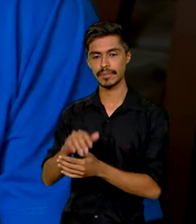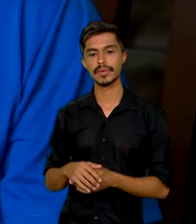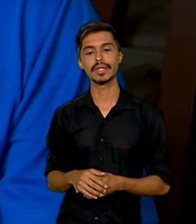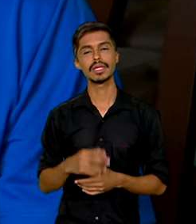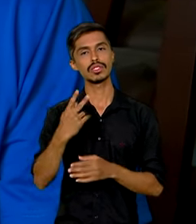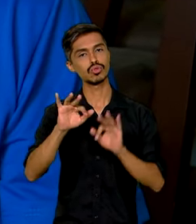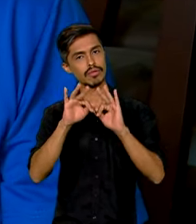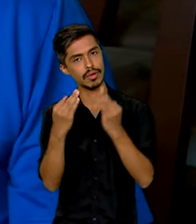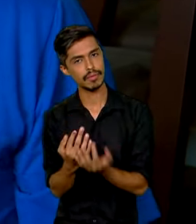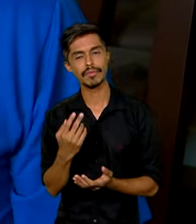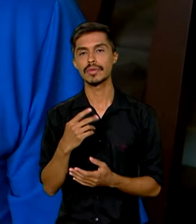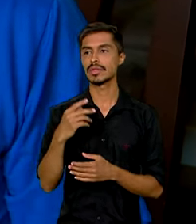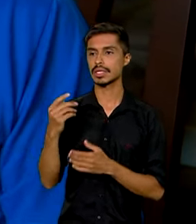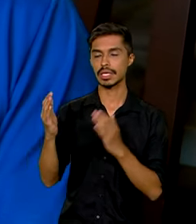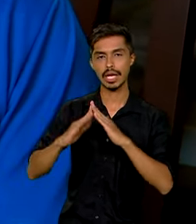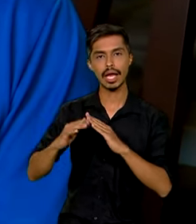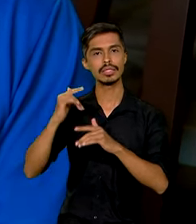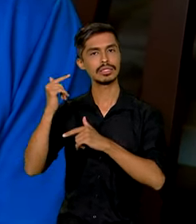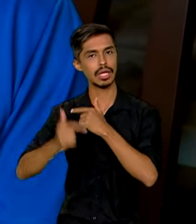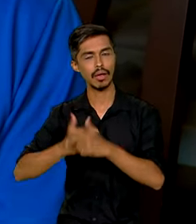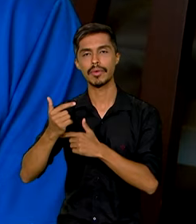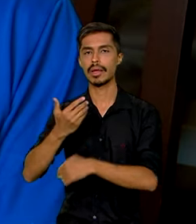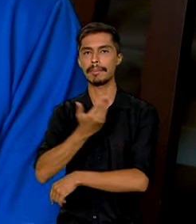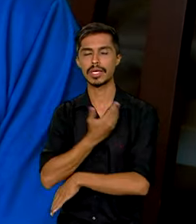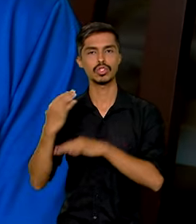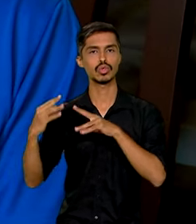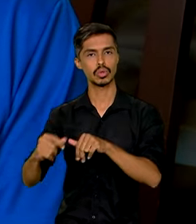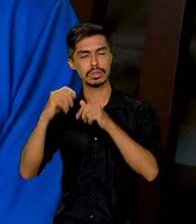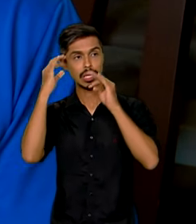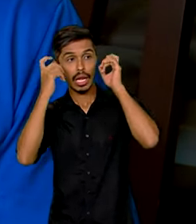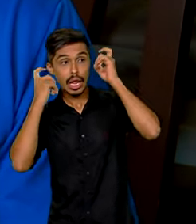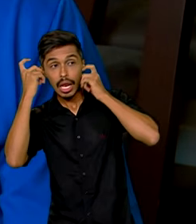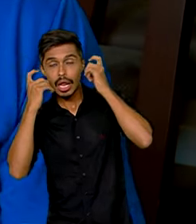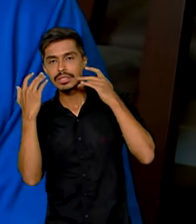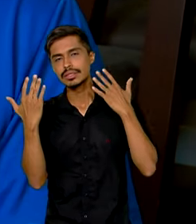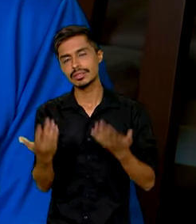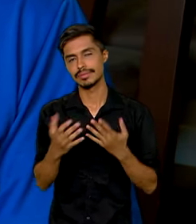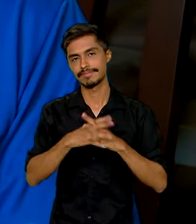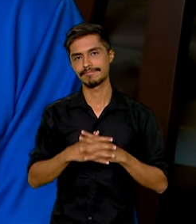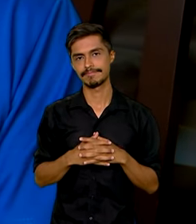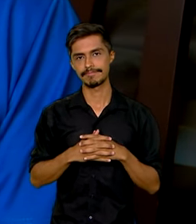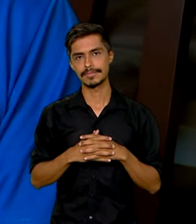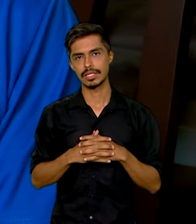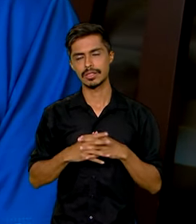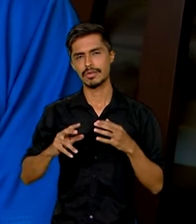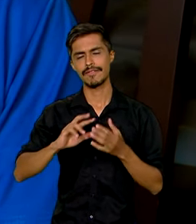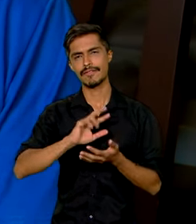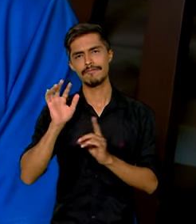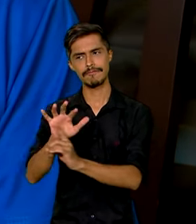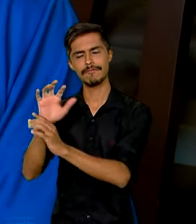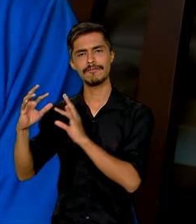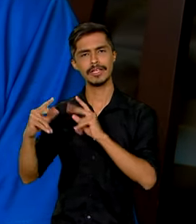sua família, em casa, no trabalho, os amigos também se preocupam, né? Então, atinge muita gente.